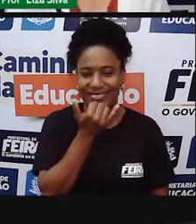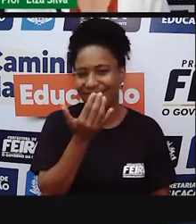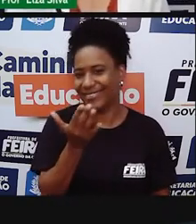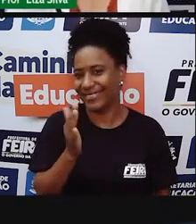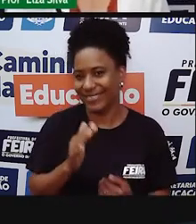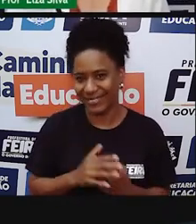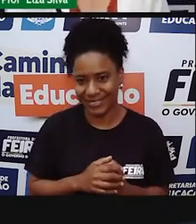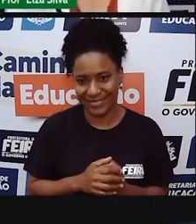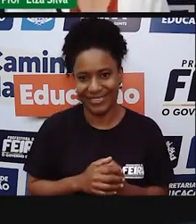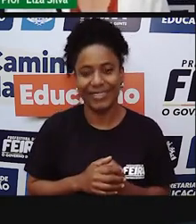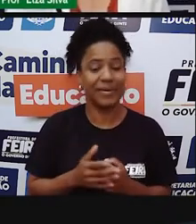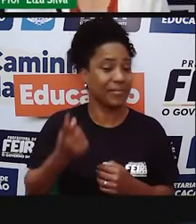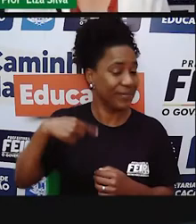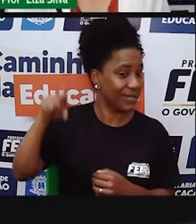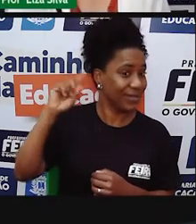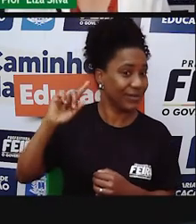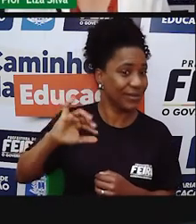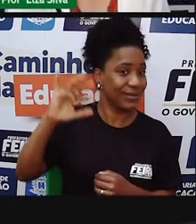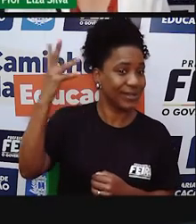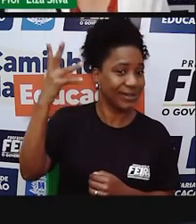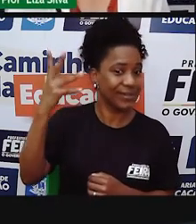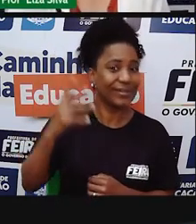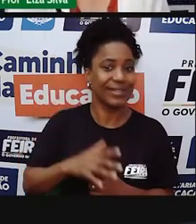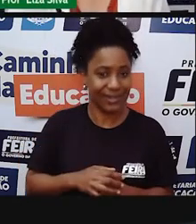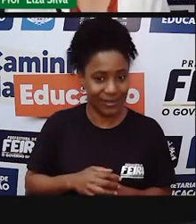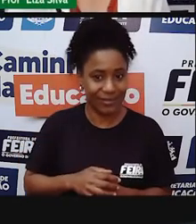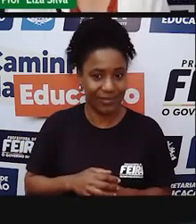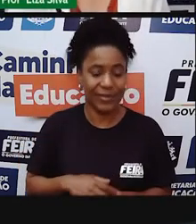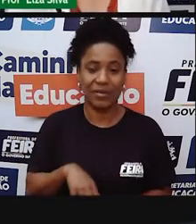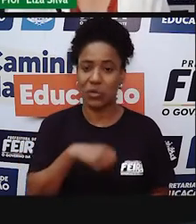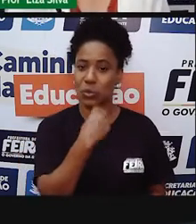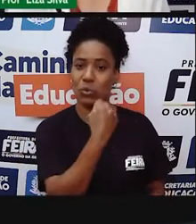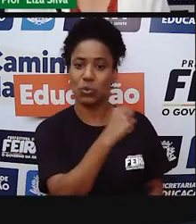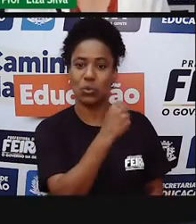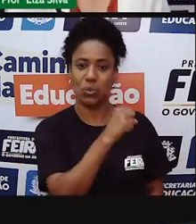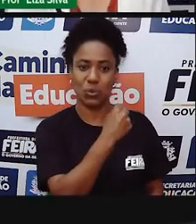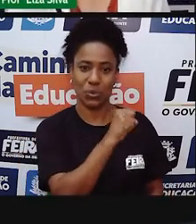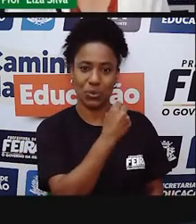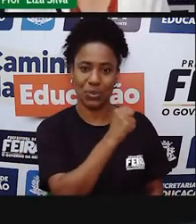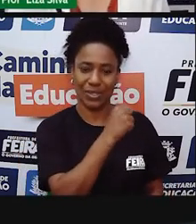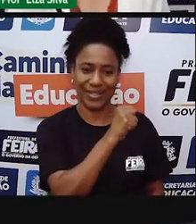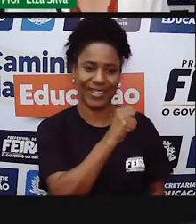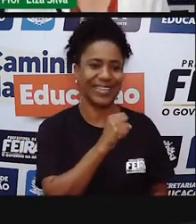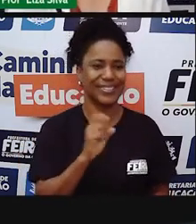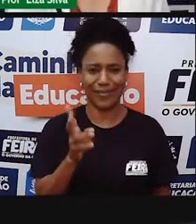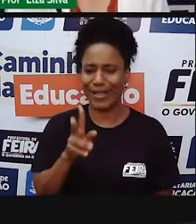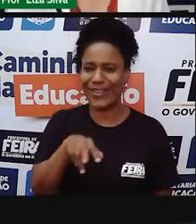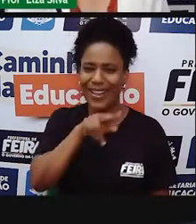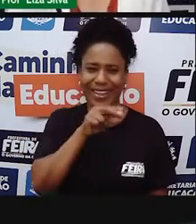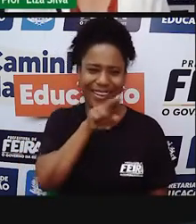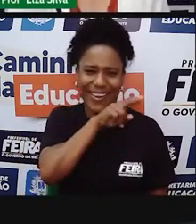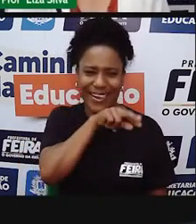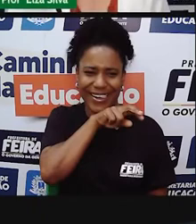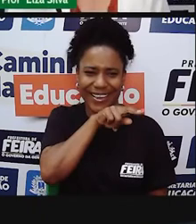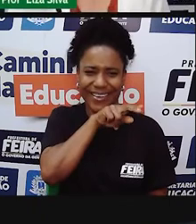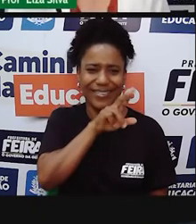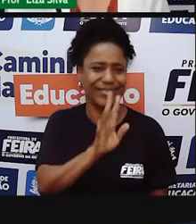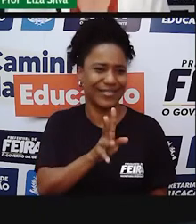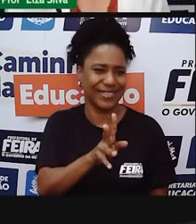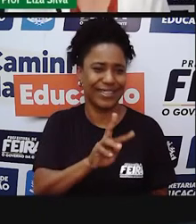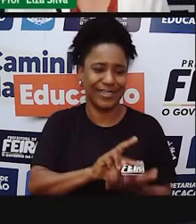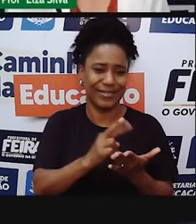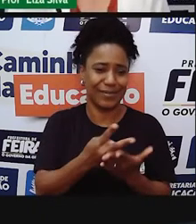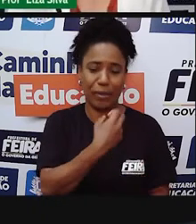aula, aí o aluno perguntou, professor, como é que se diz sogra em inglês? Aí o outro colega falou, snake. Snake é cobra, né? A Marge,